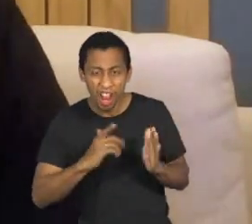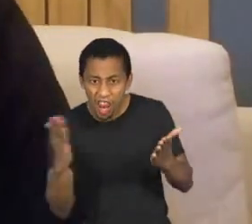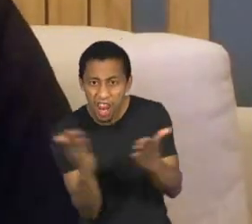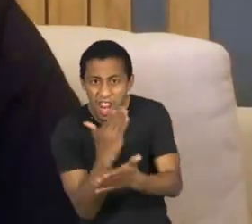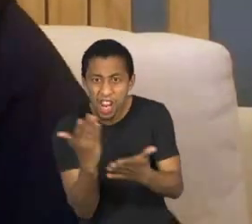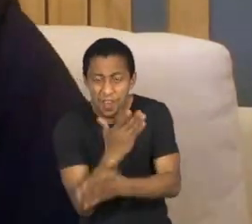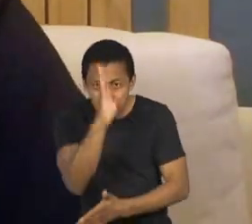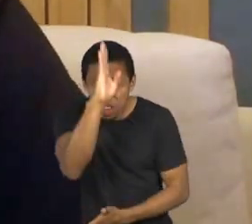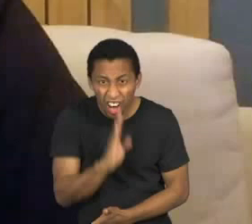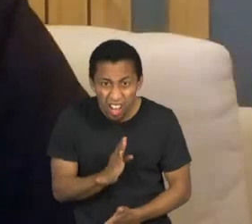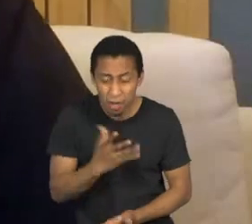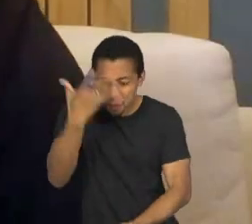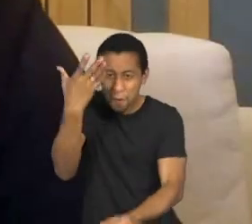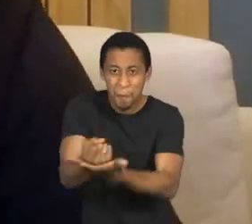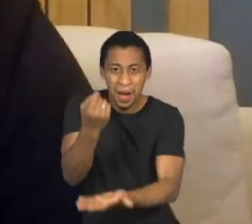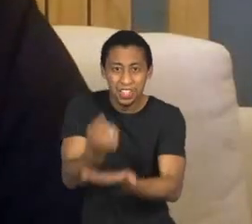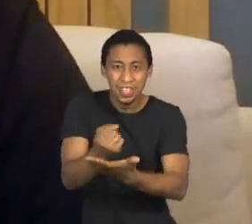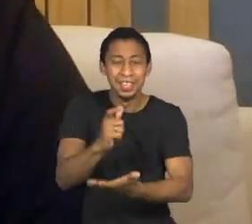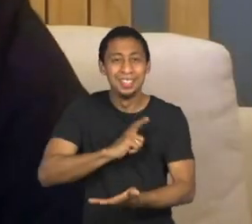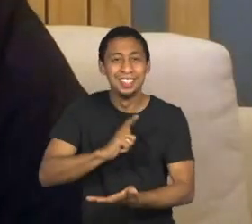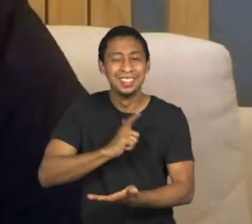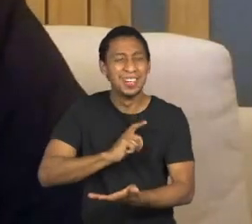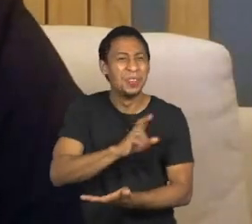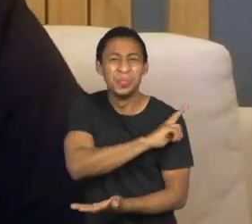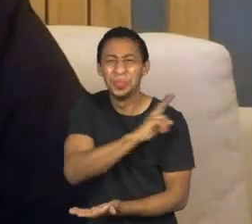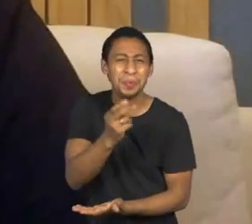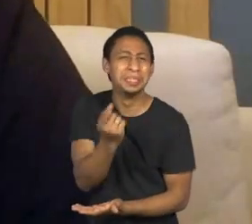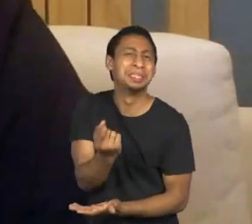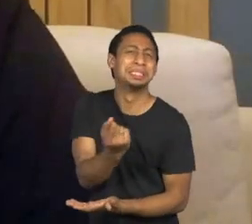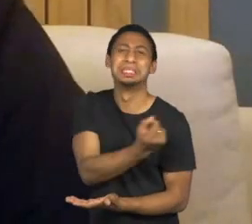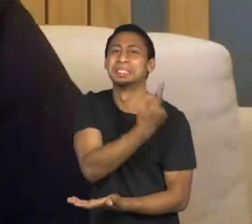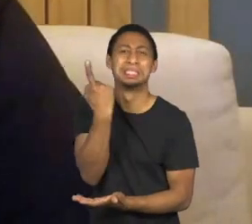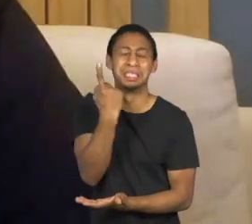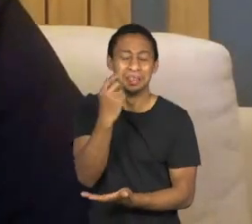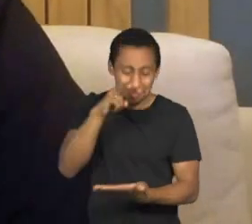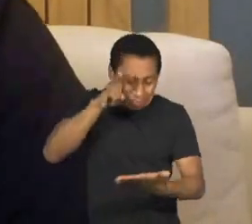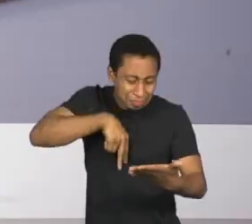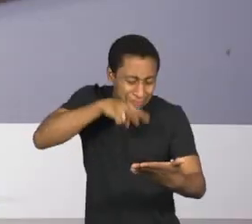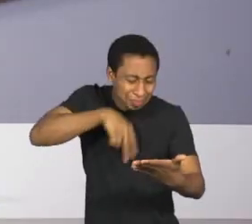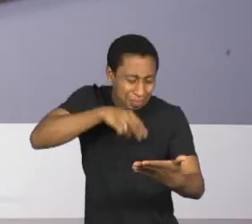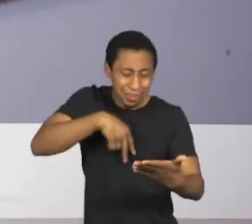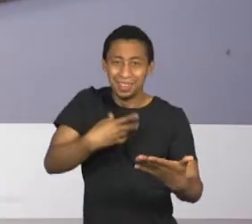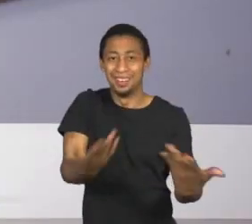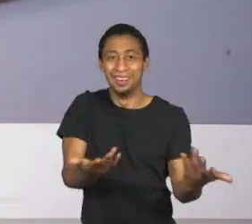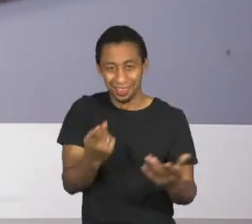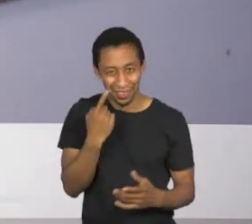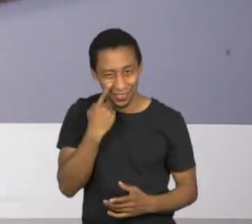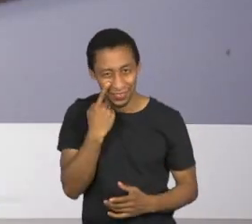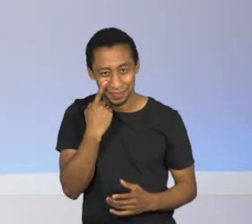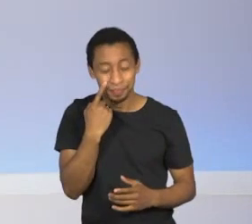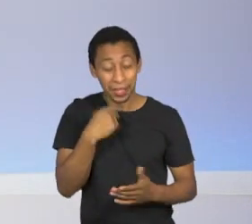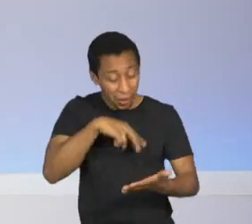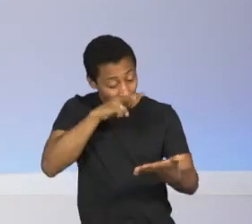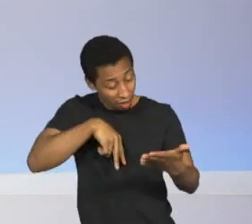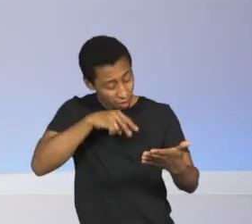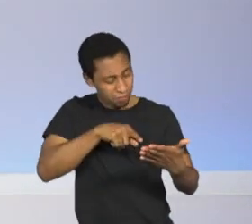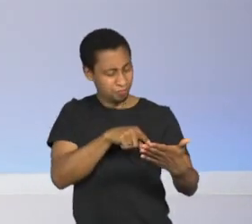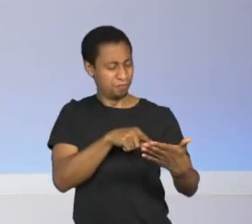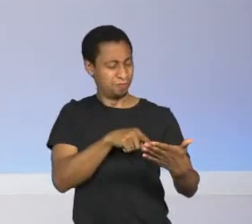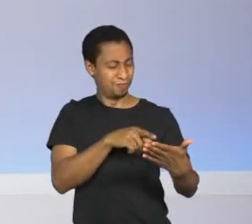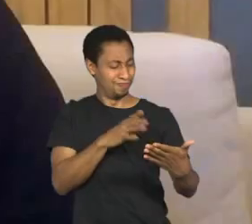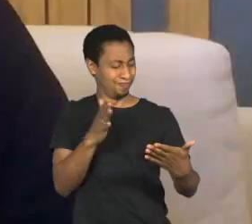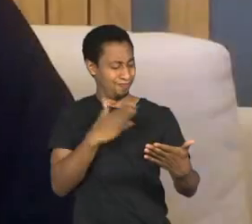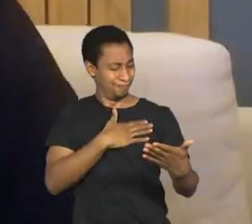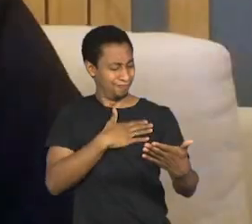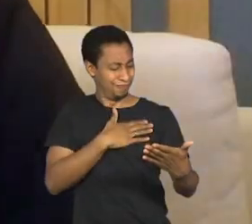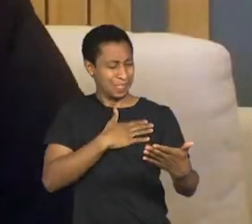aí eu baixei um livro que ele chamava Leite, Herói ou Vilão. Olha os baratos que eu fico lendo. Aí eu li esse livro, eu fiquei tipo assim,